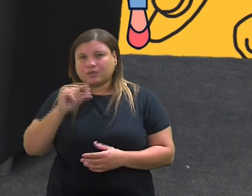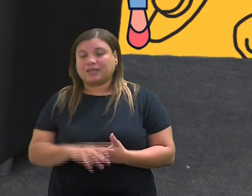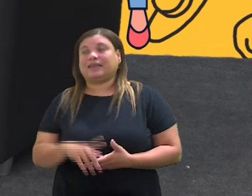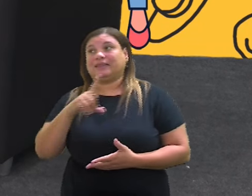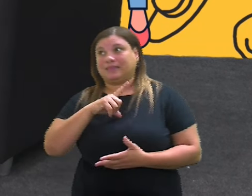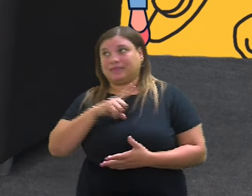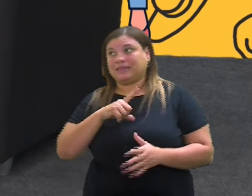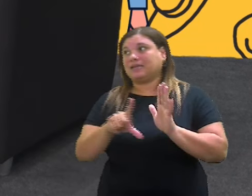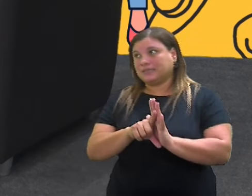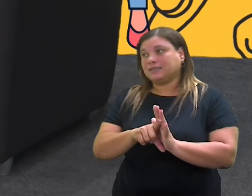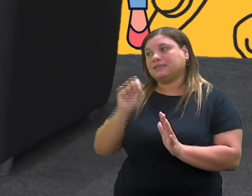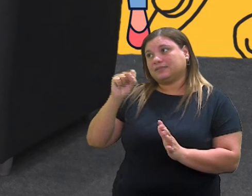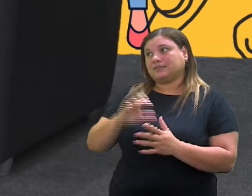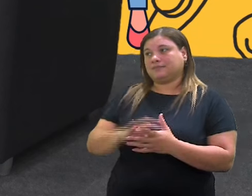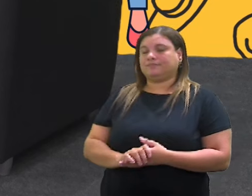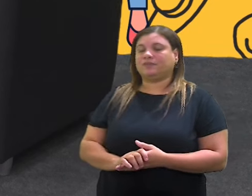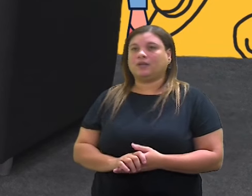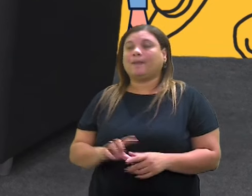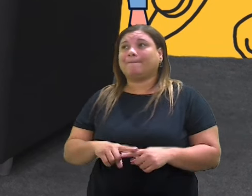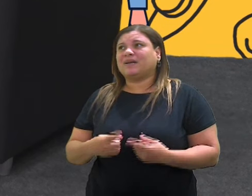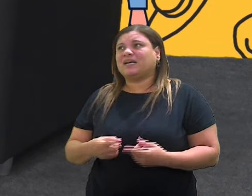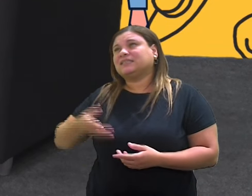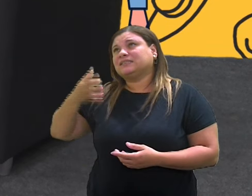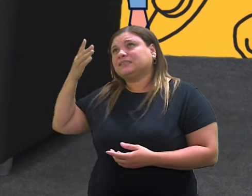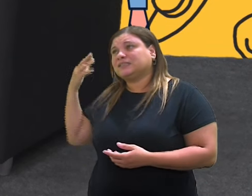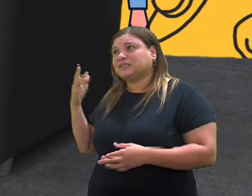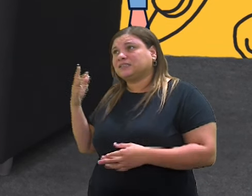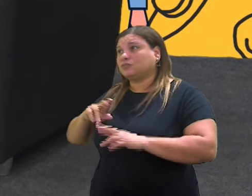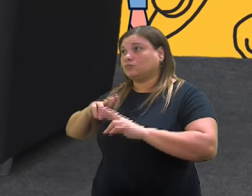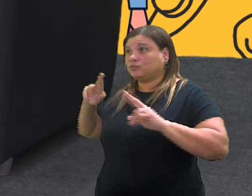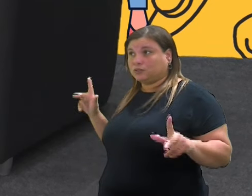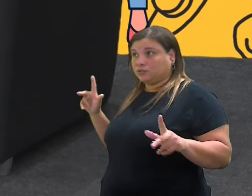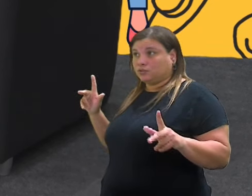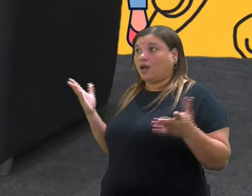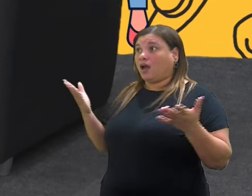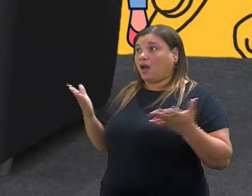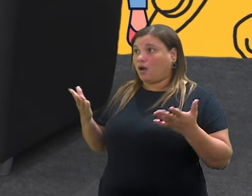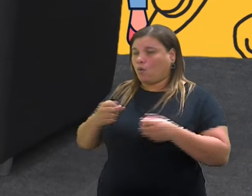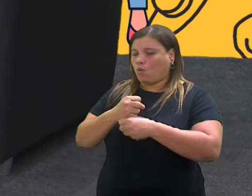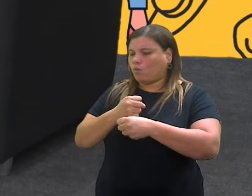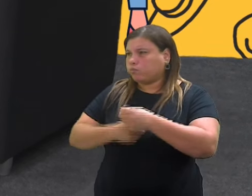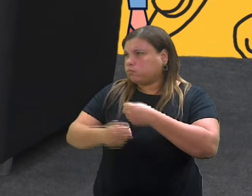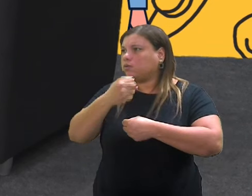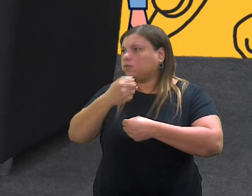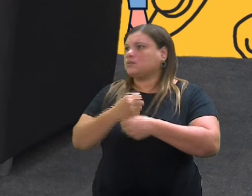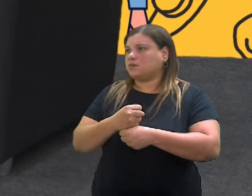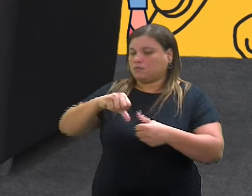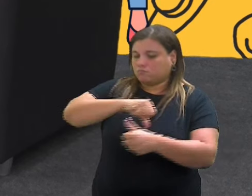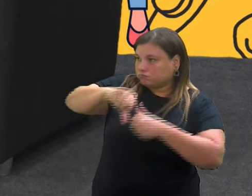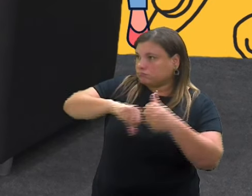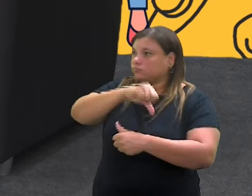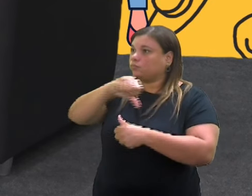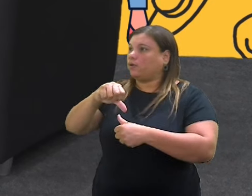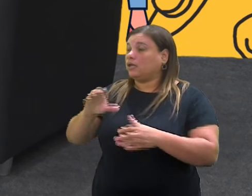antiga e a pena era muito pequena. No ano passado houve a mudança na lei, então a lei, caso alguma